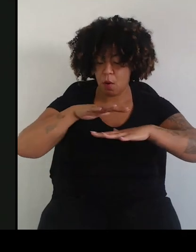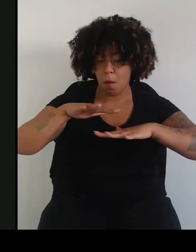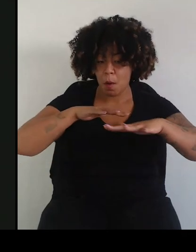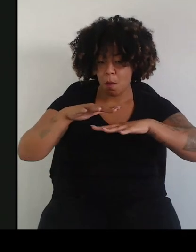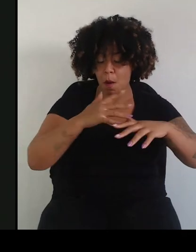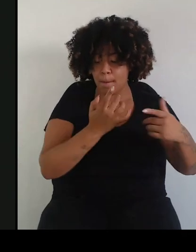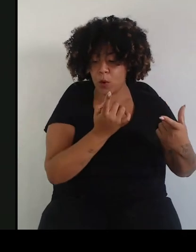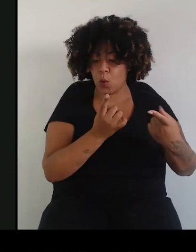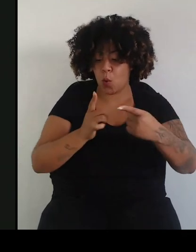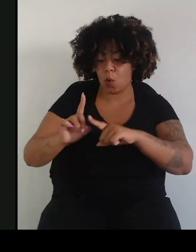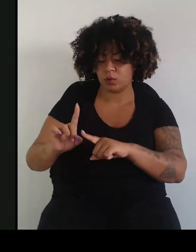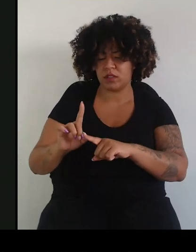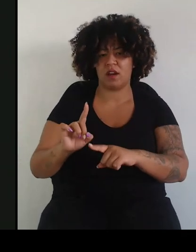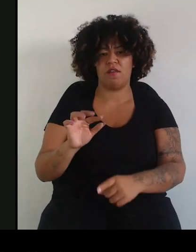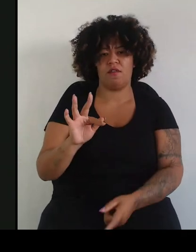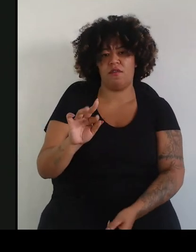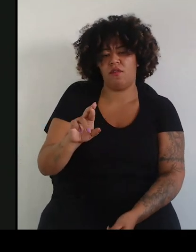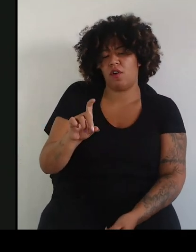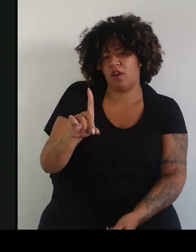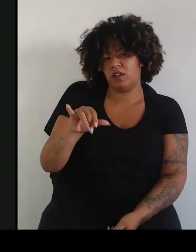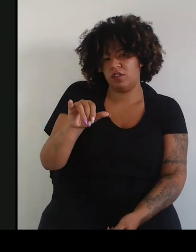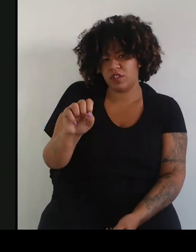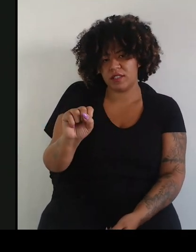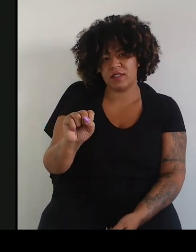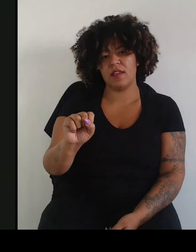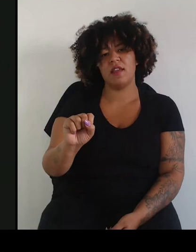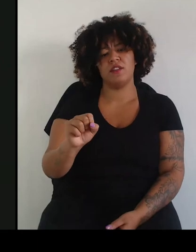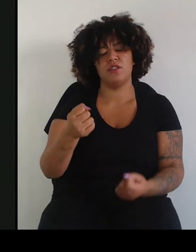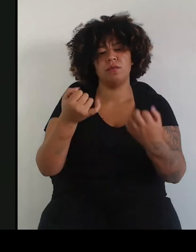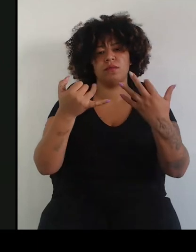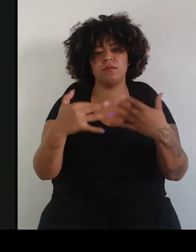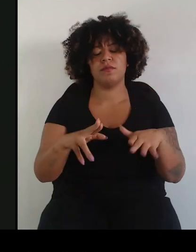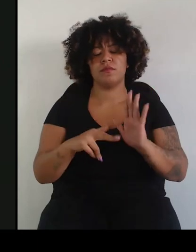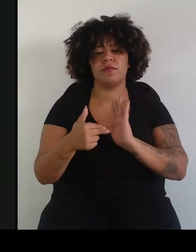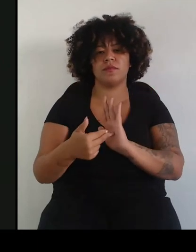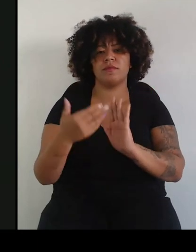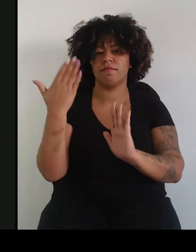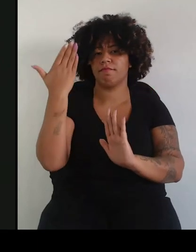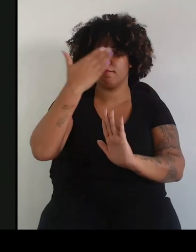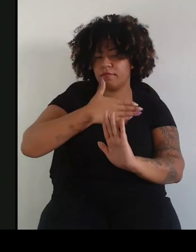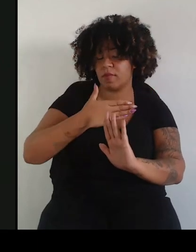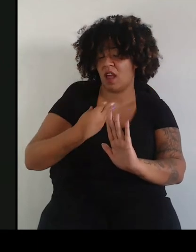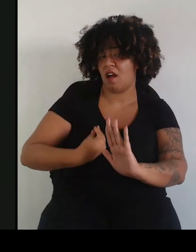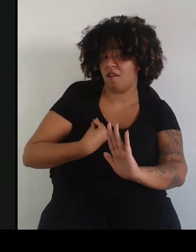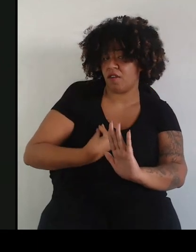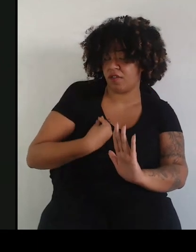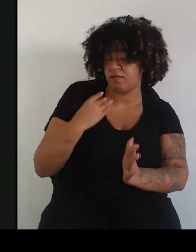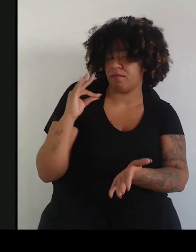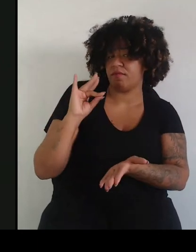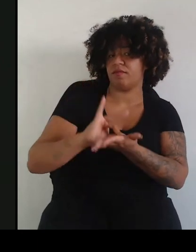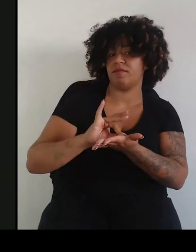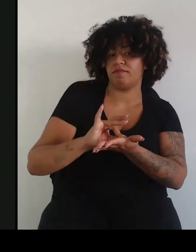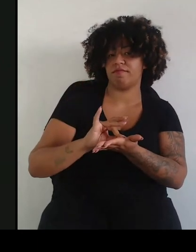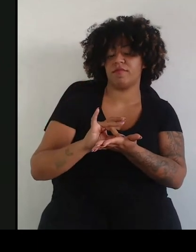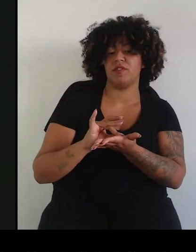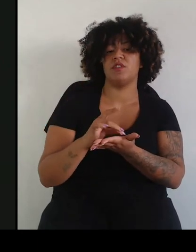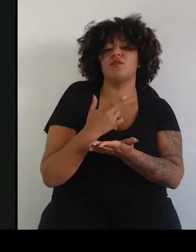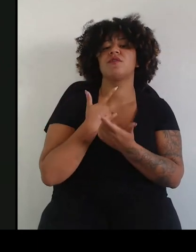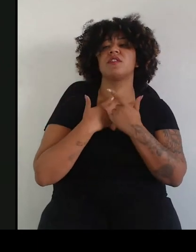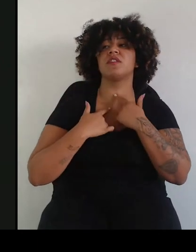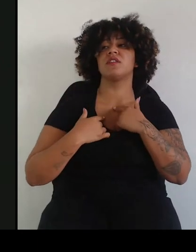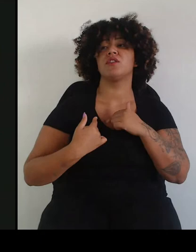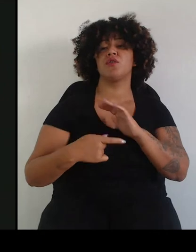com sua maneira de cadastrar a realidade psíquica portanto castrar